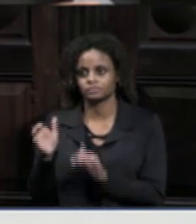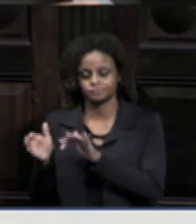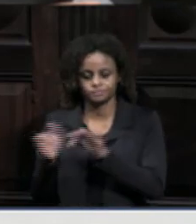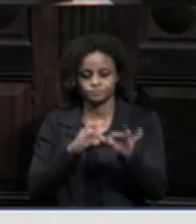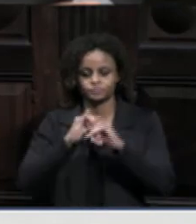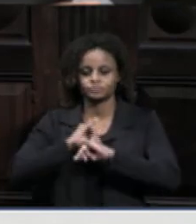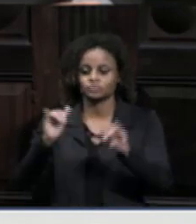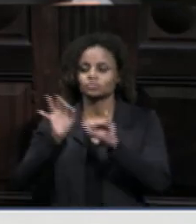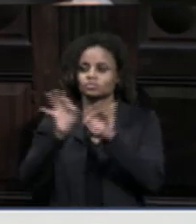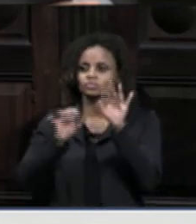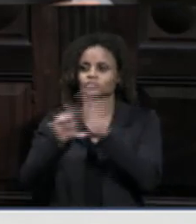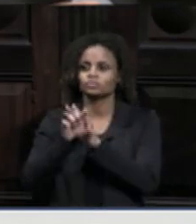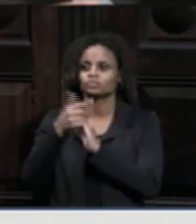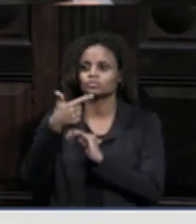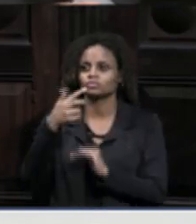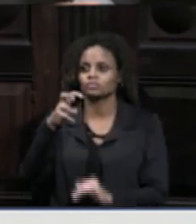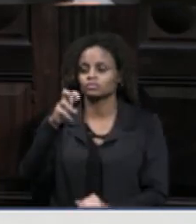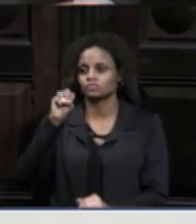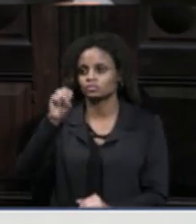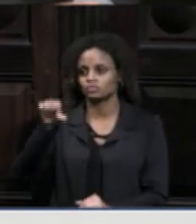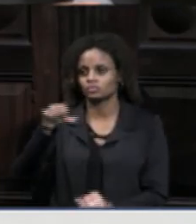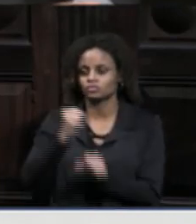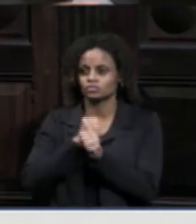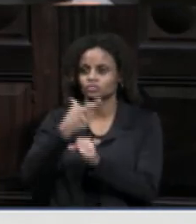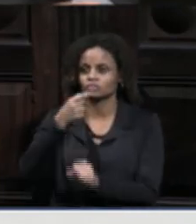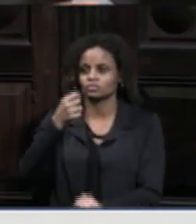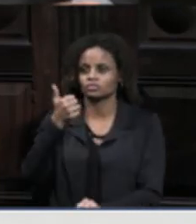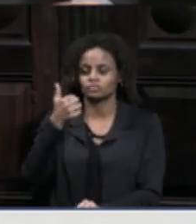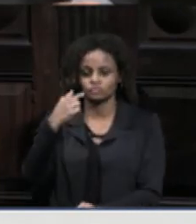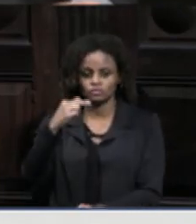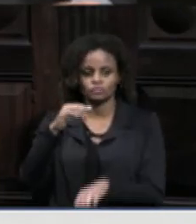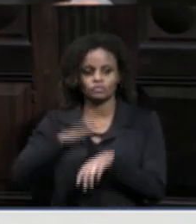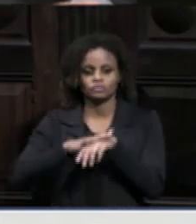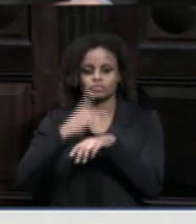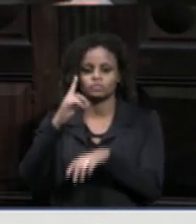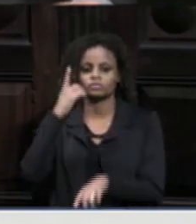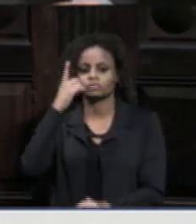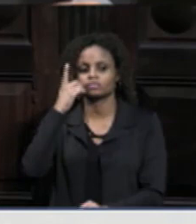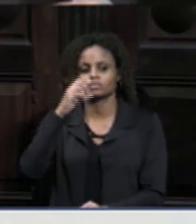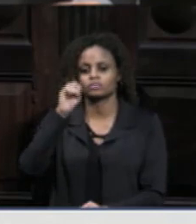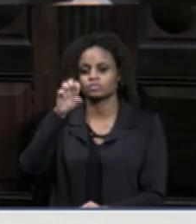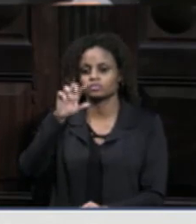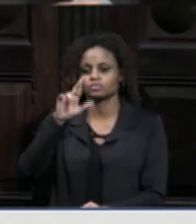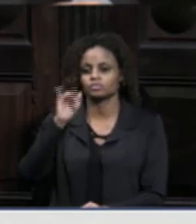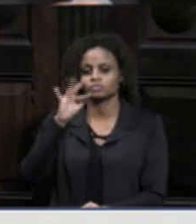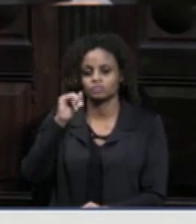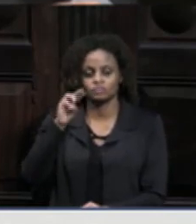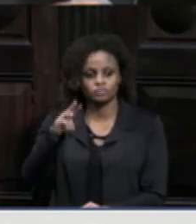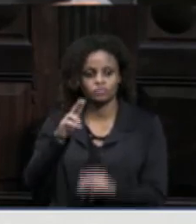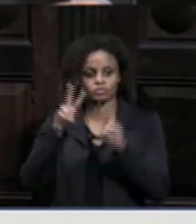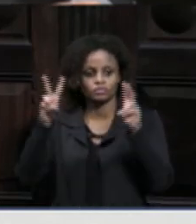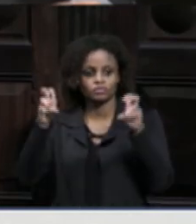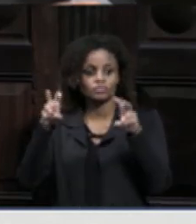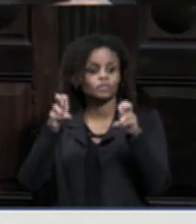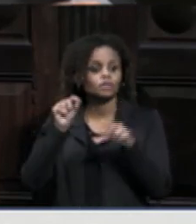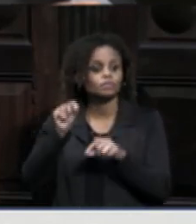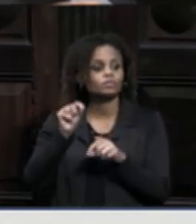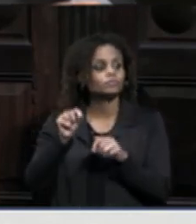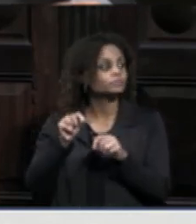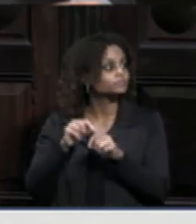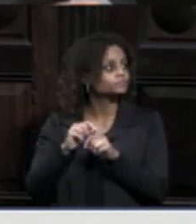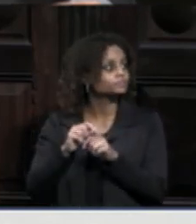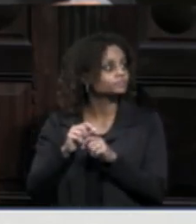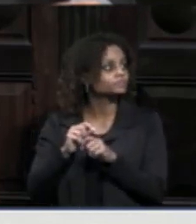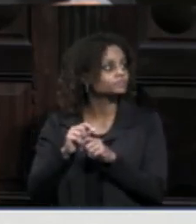Anuncio o projeto de lei 2589/2017, de autoria do deputado Flávio Serafim, que dispõe sobre o estabelecimento do